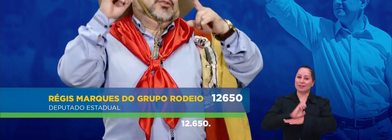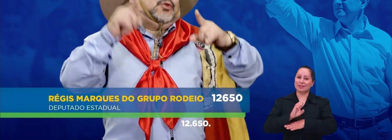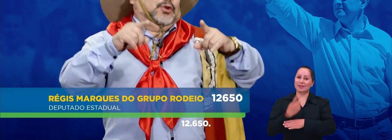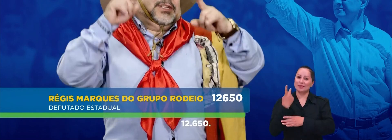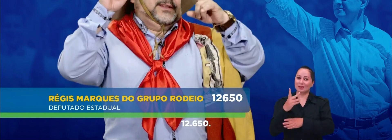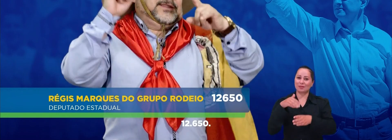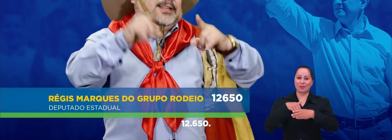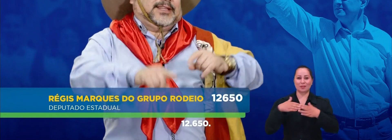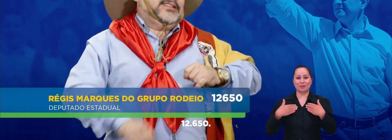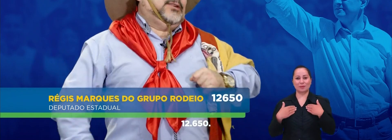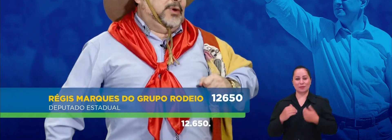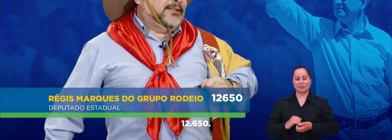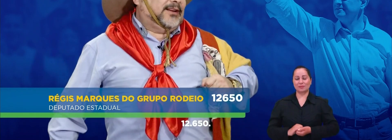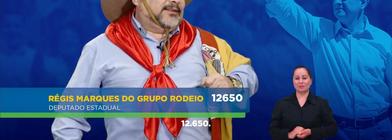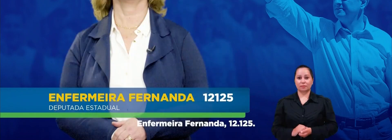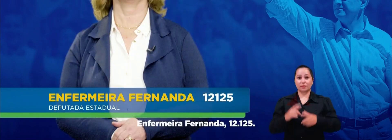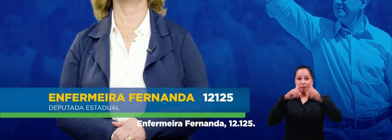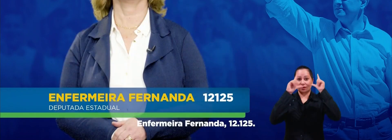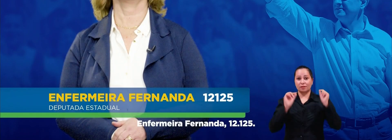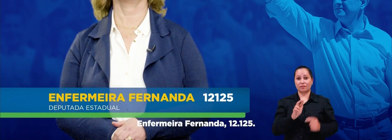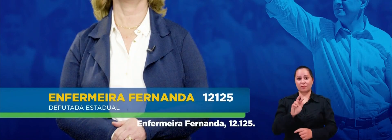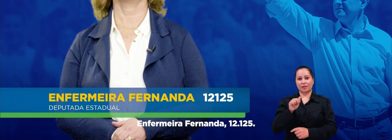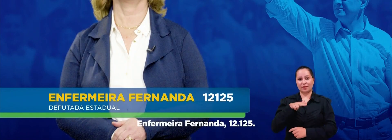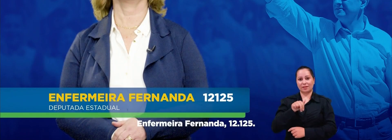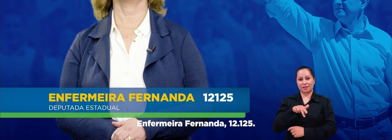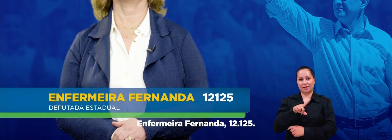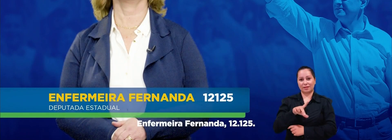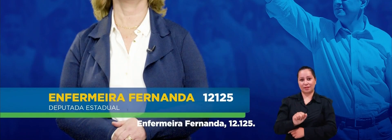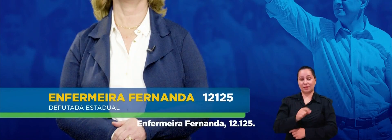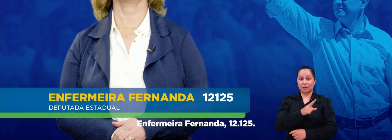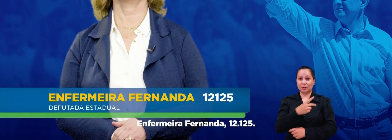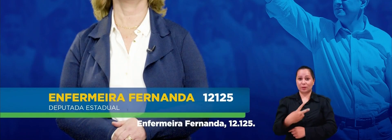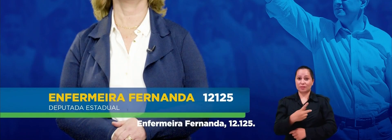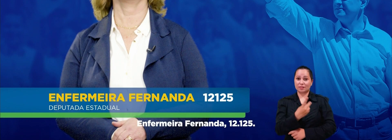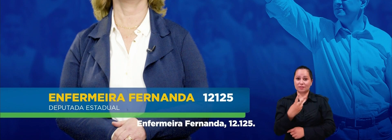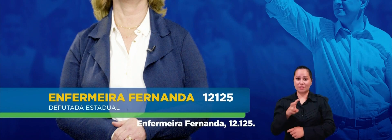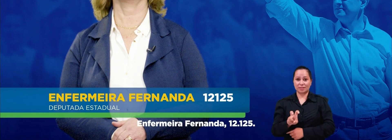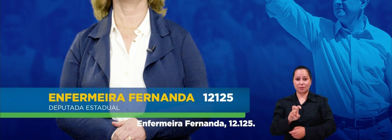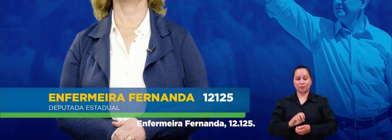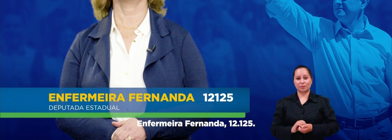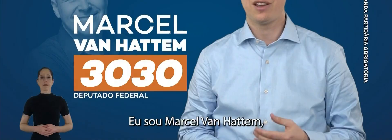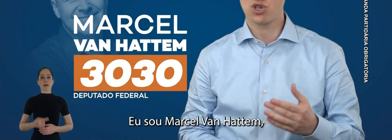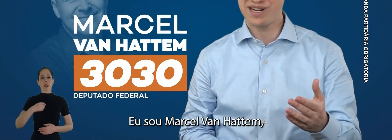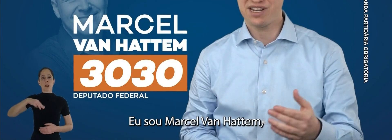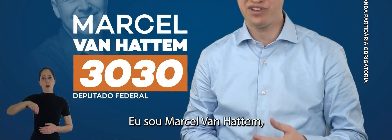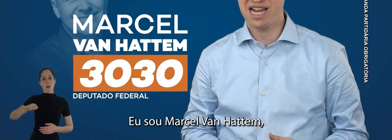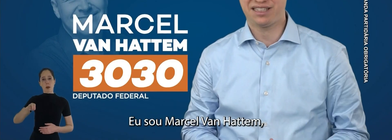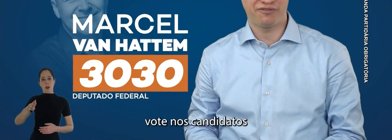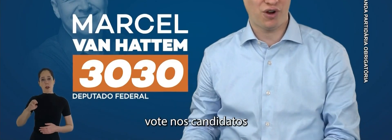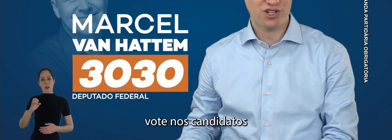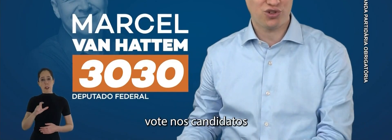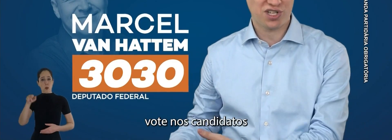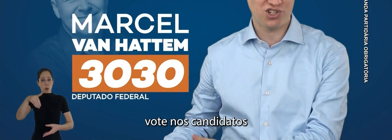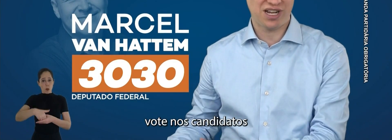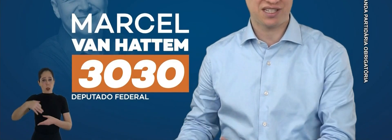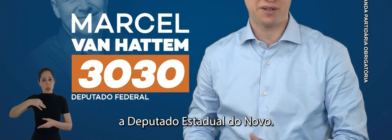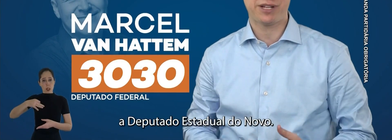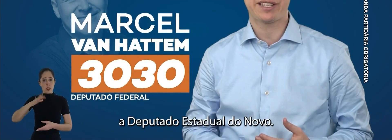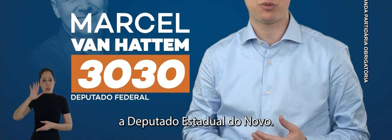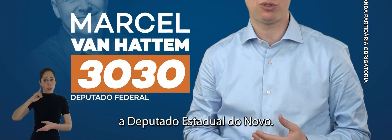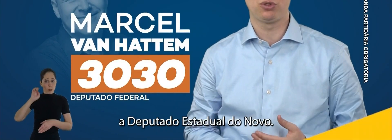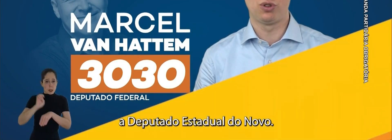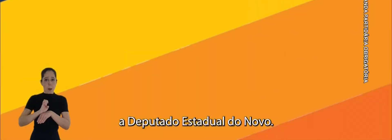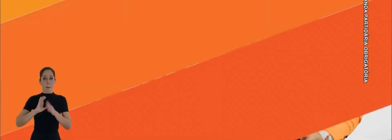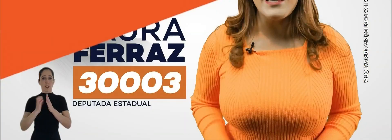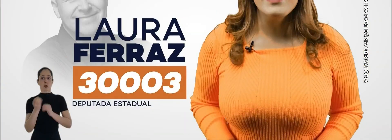estadual. 12650. Enfermeira Fernanda, 12125. Eu sou Marcelo Van Hatten. Vote nos candidatos a